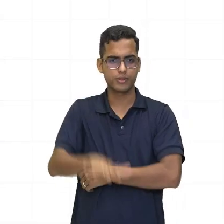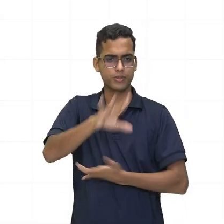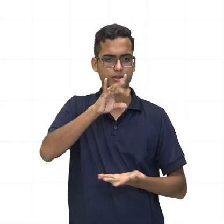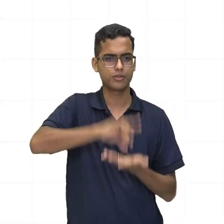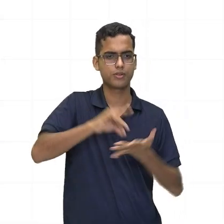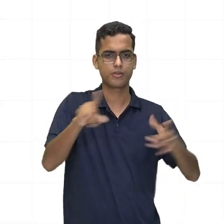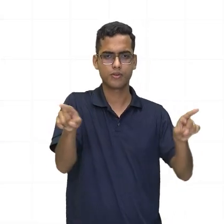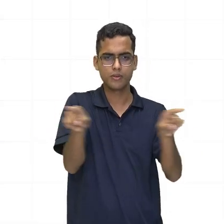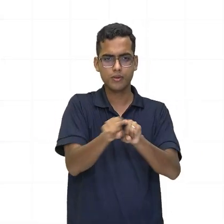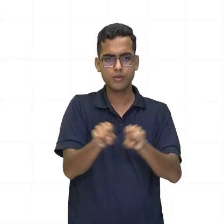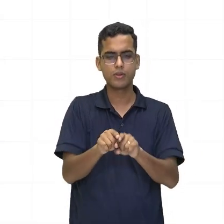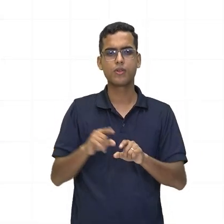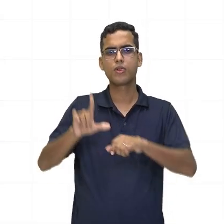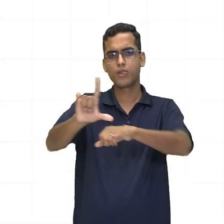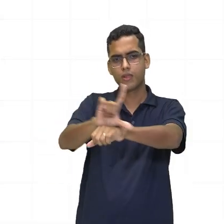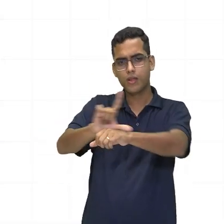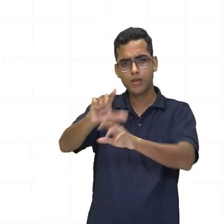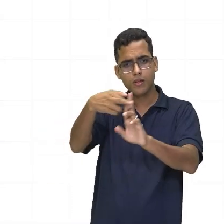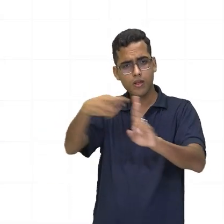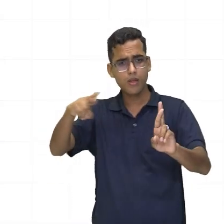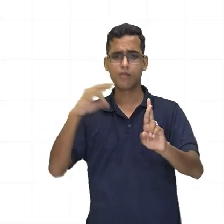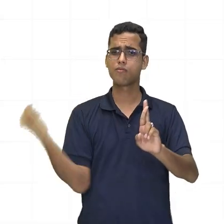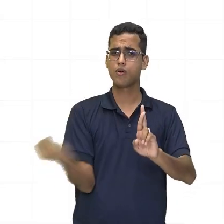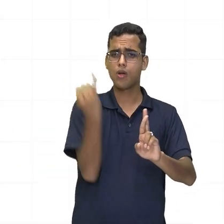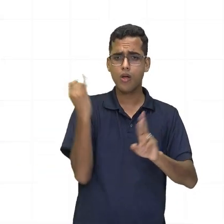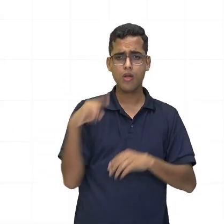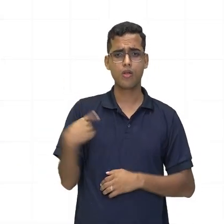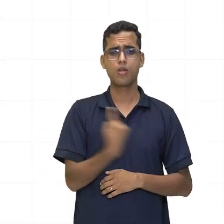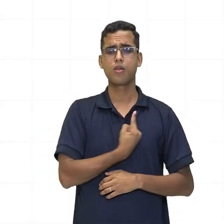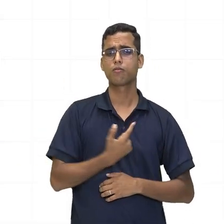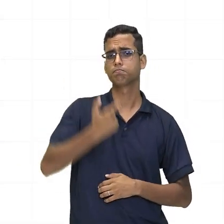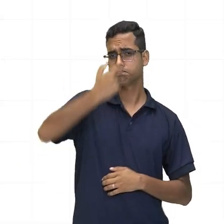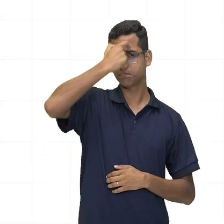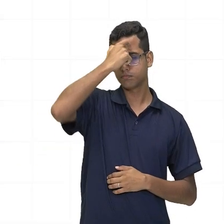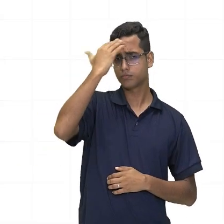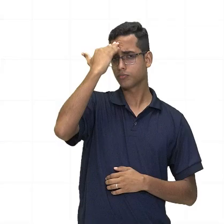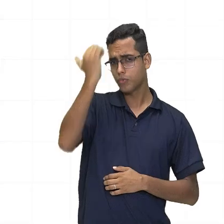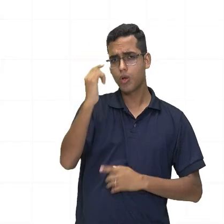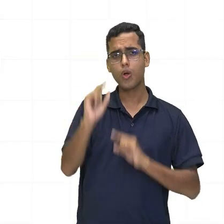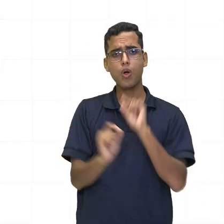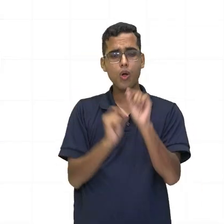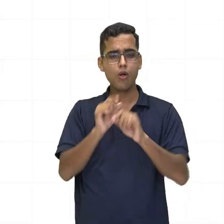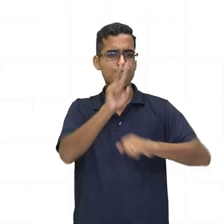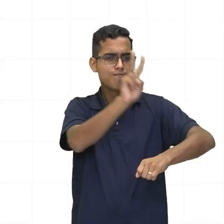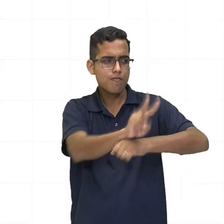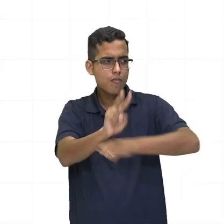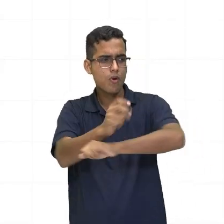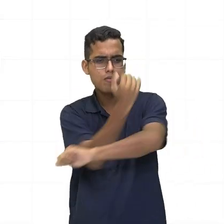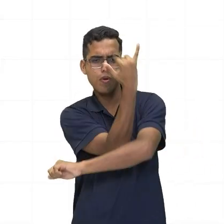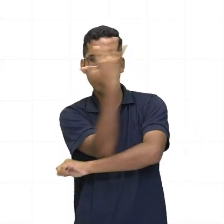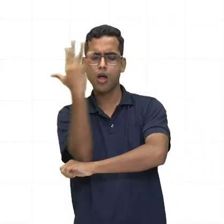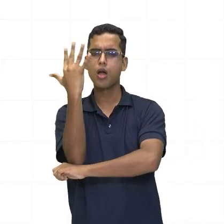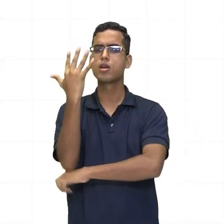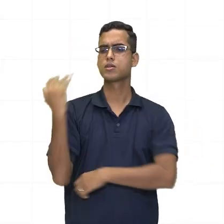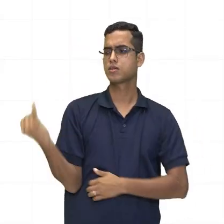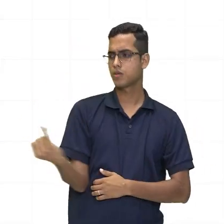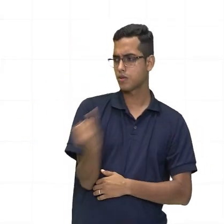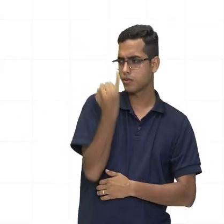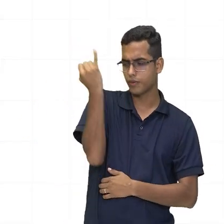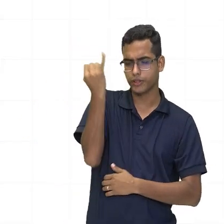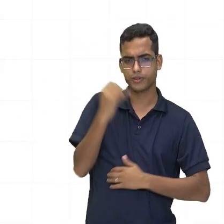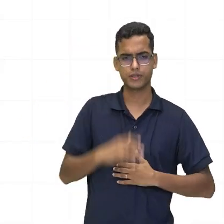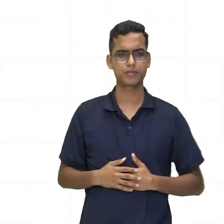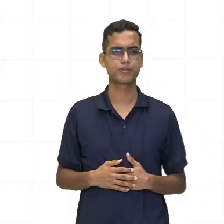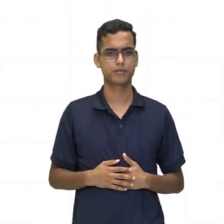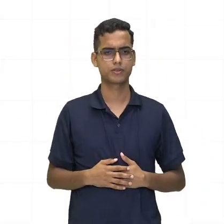lideranças religiosas são importantes para nos conscientizar em relação à preservação ambiental. Por seu exemplo